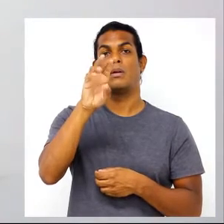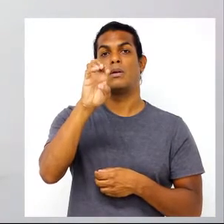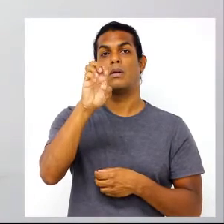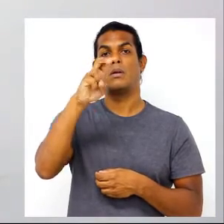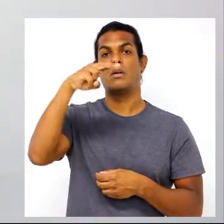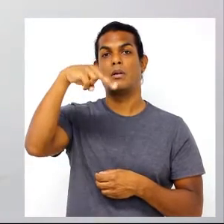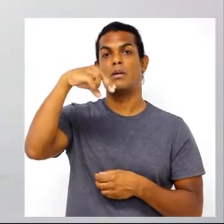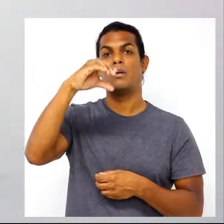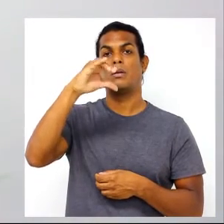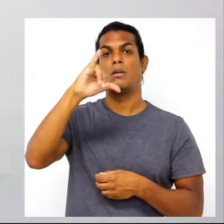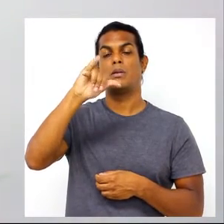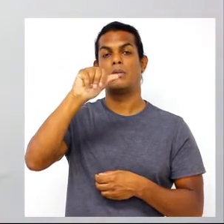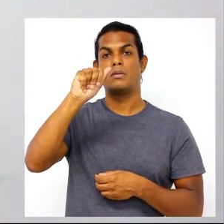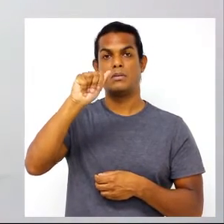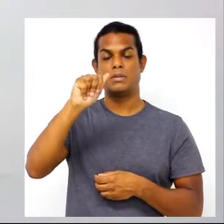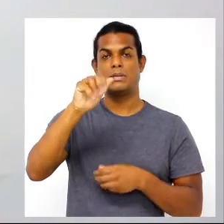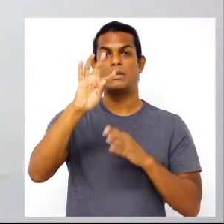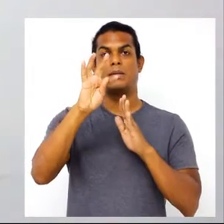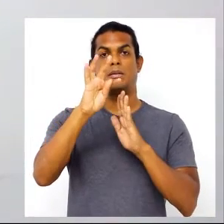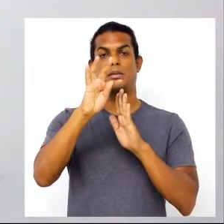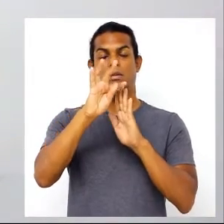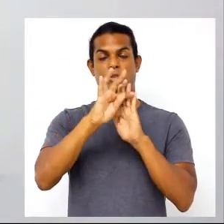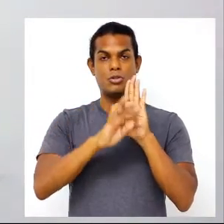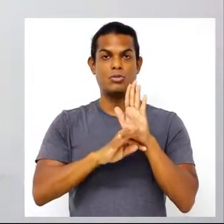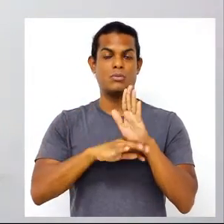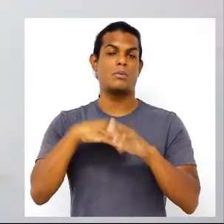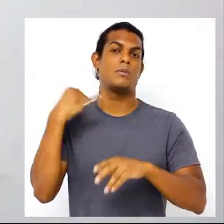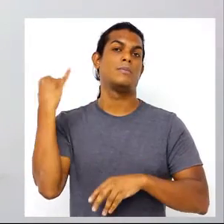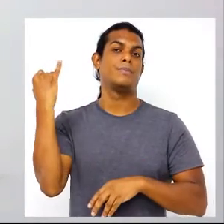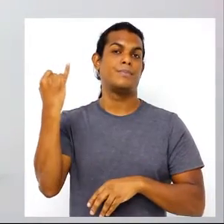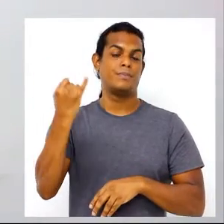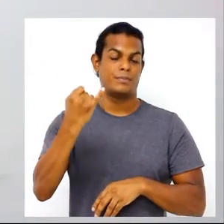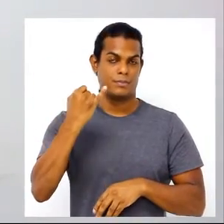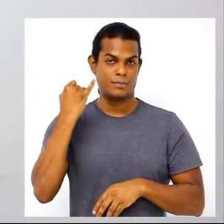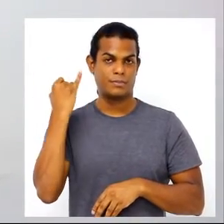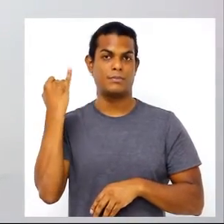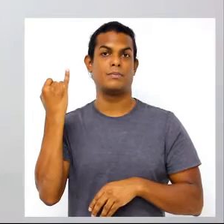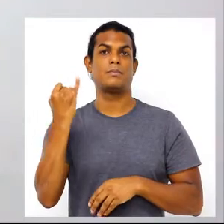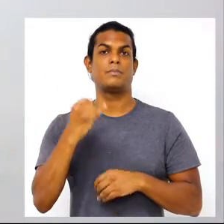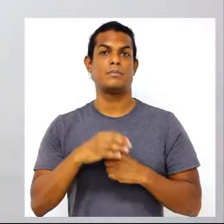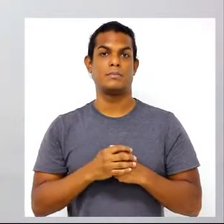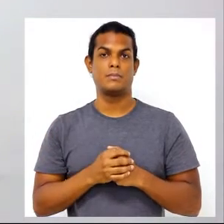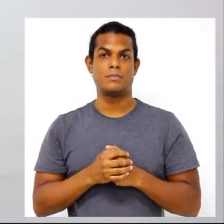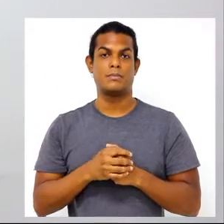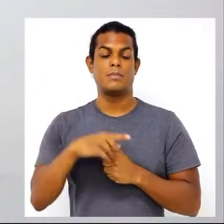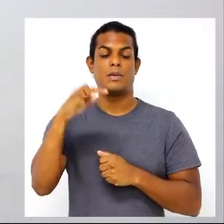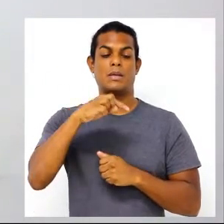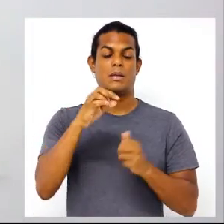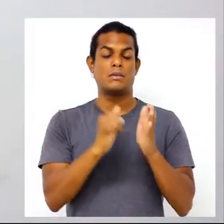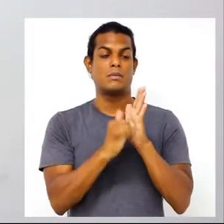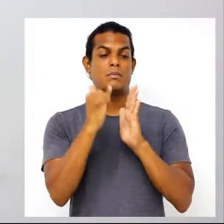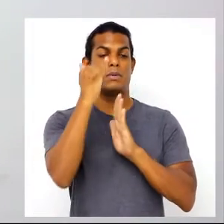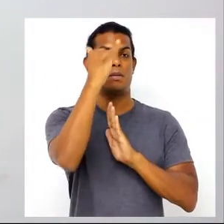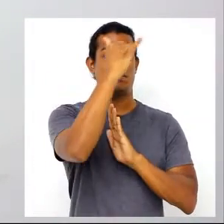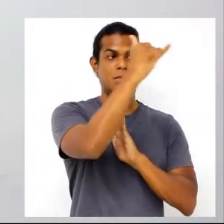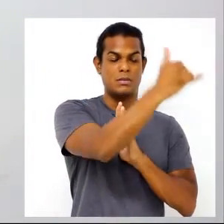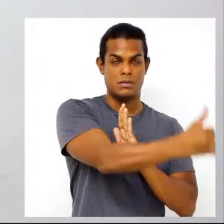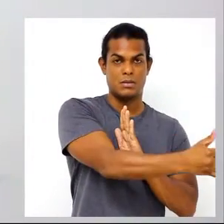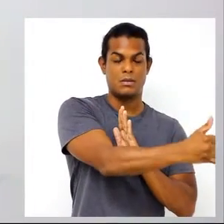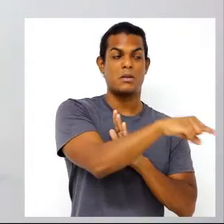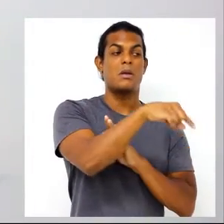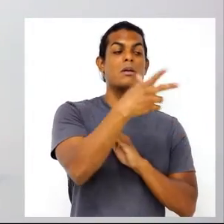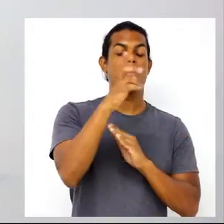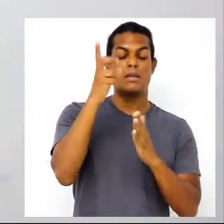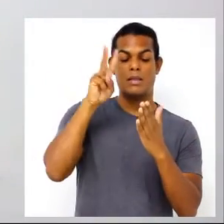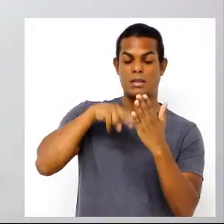entre os termos que compõem o texto. Então, eu tenho que deixar isso bem claro para que a mensagem seja bem compreendida